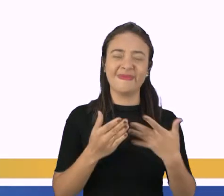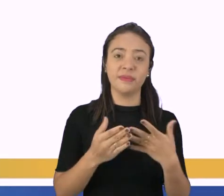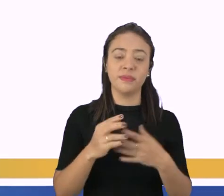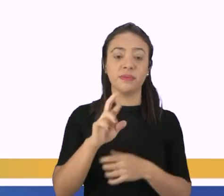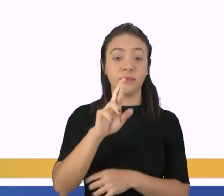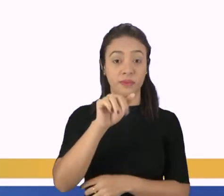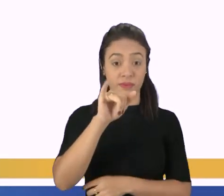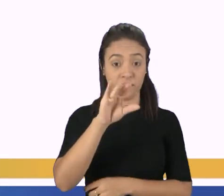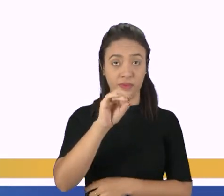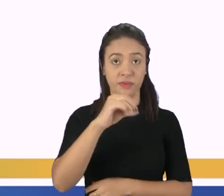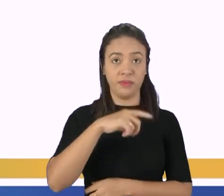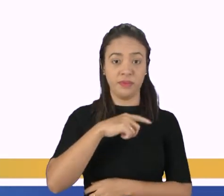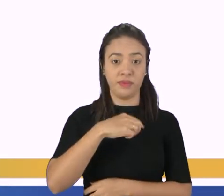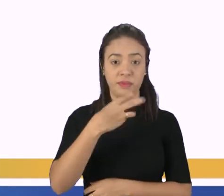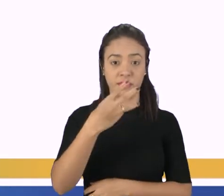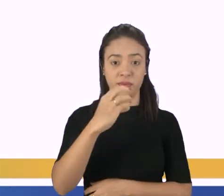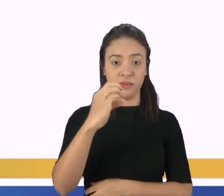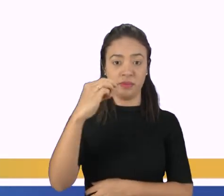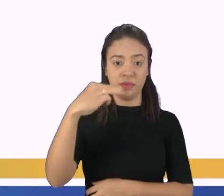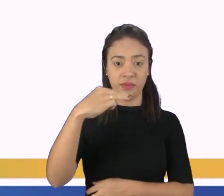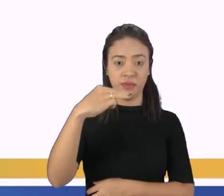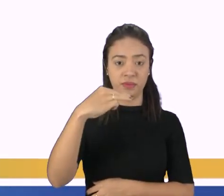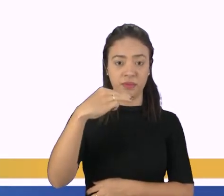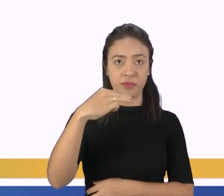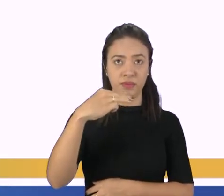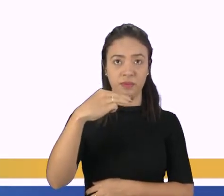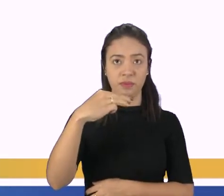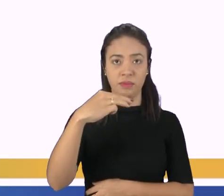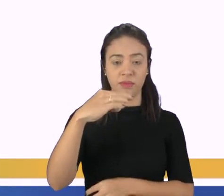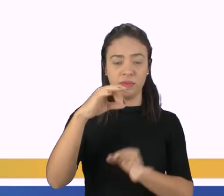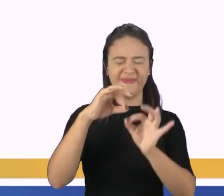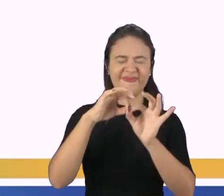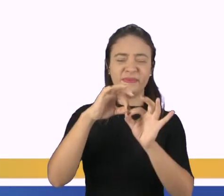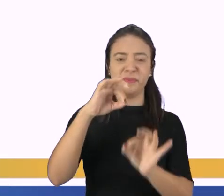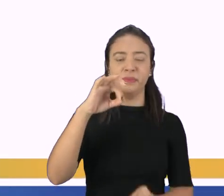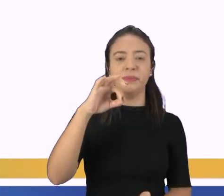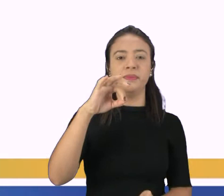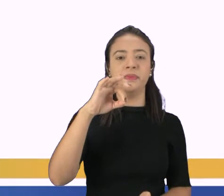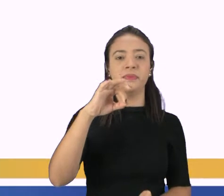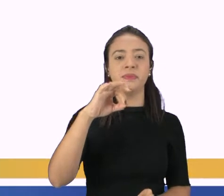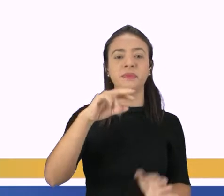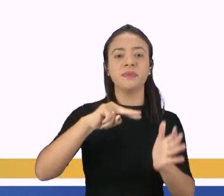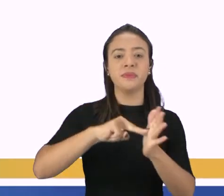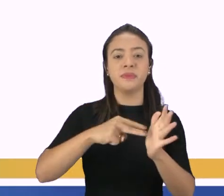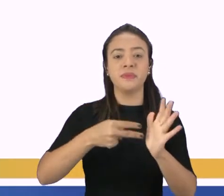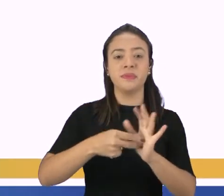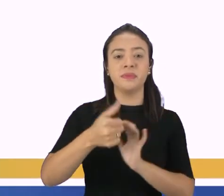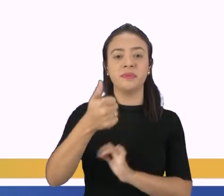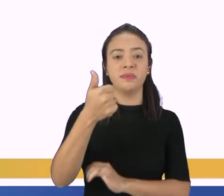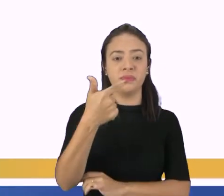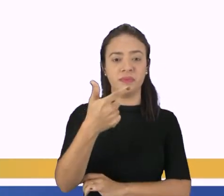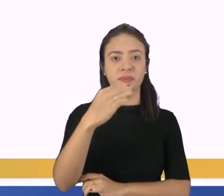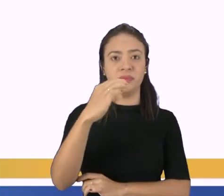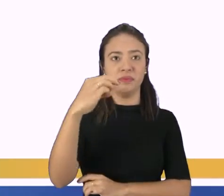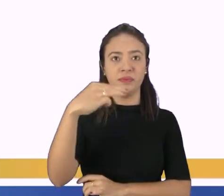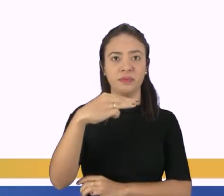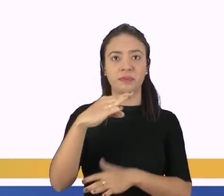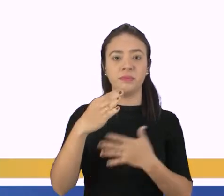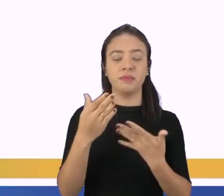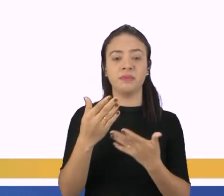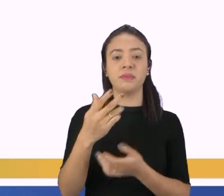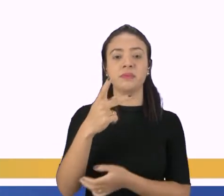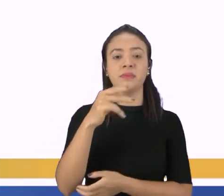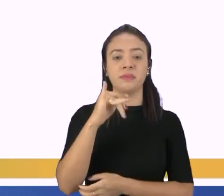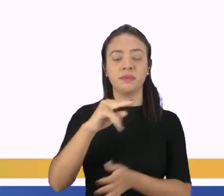da base mede 3 centímetros, ok? E a altura, que é o valor de h, mede 12. O nosso π aqui para